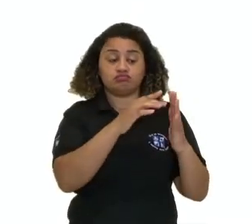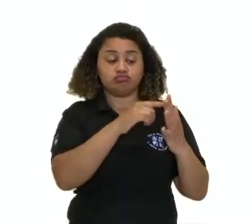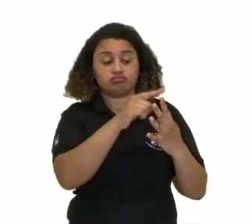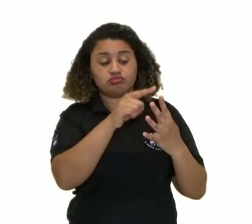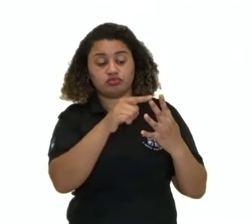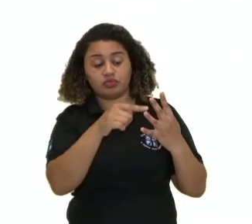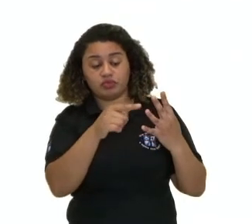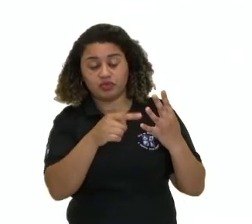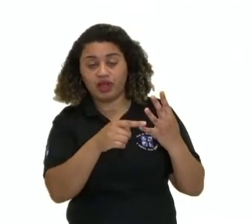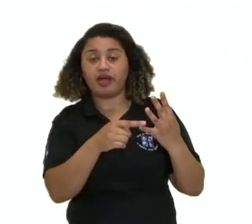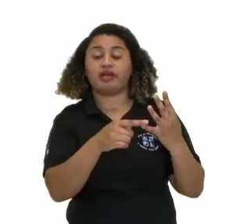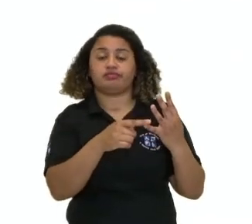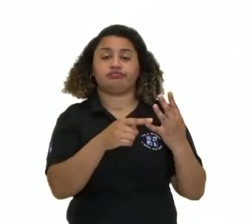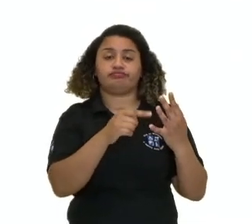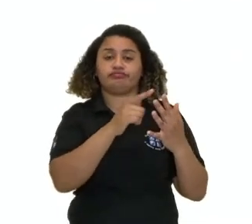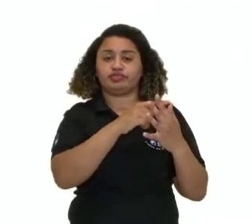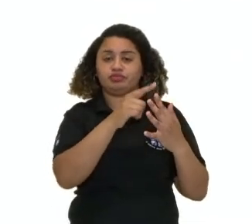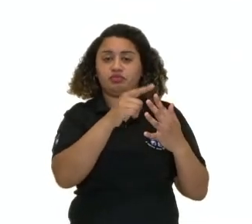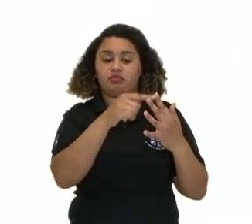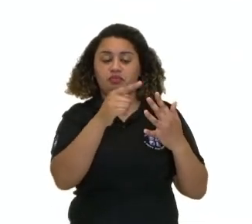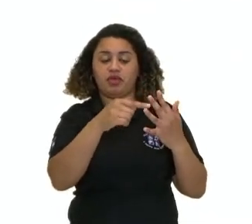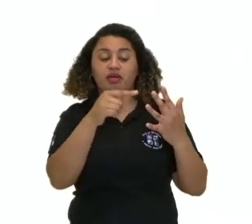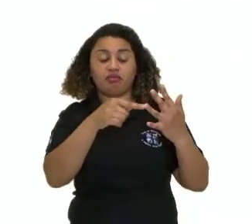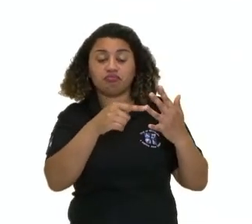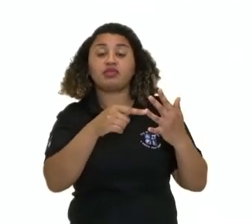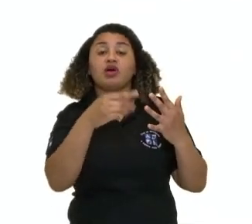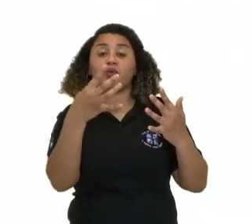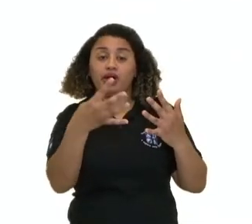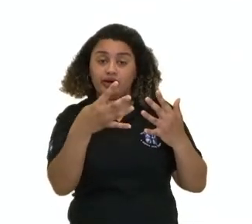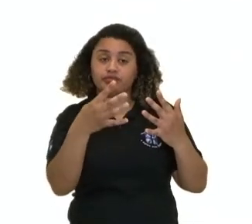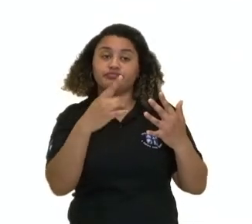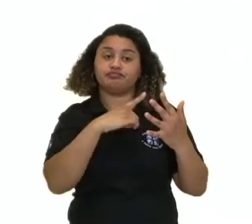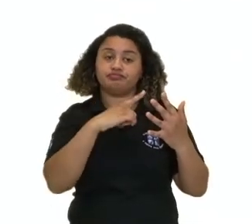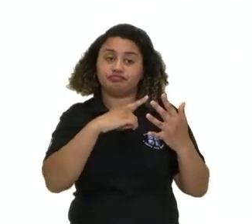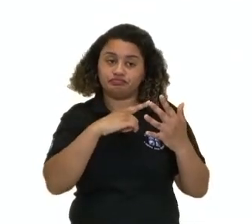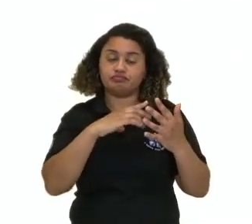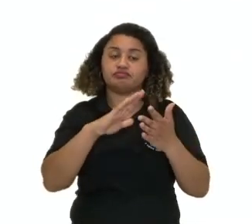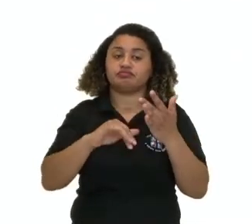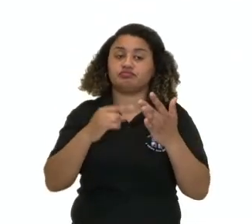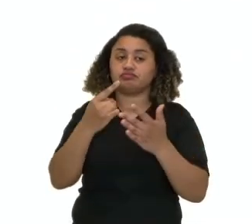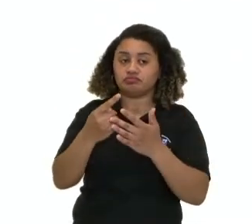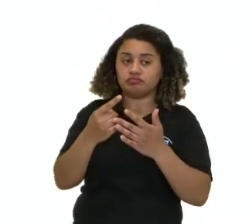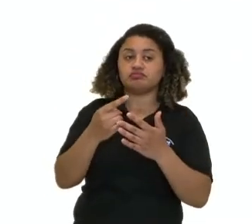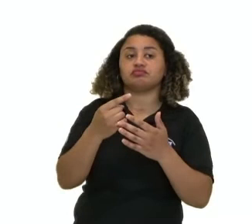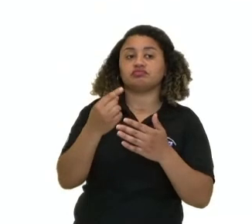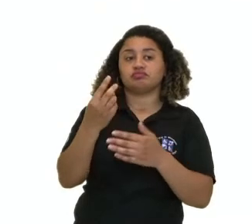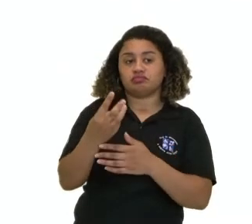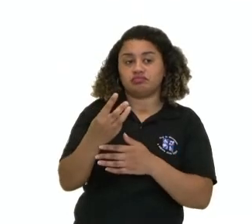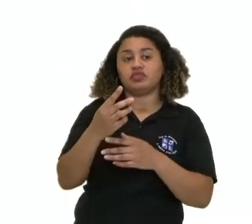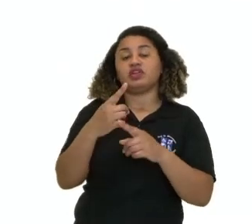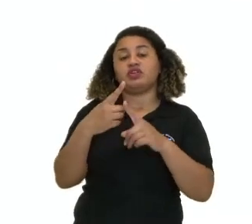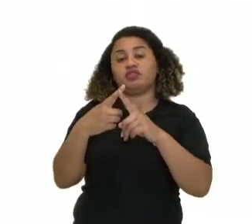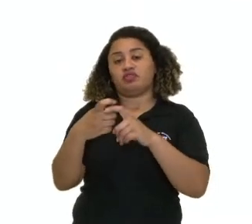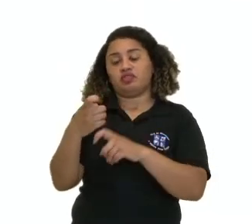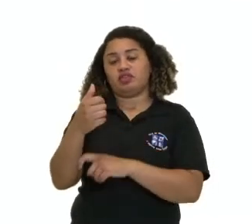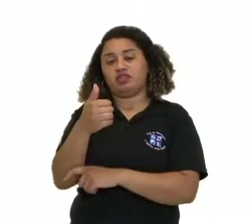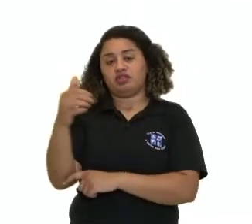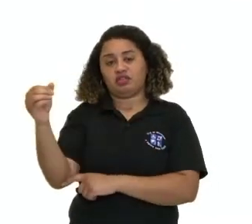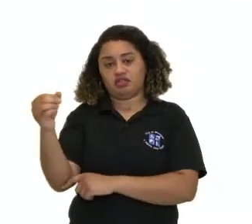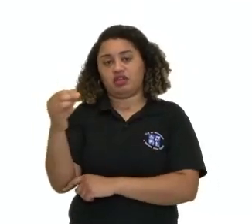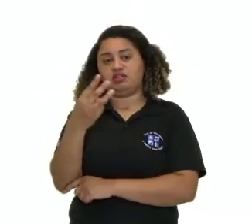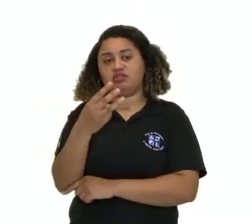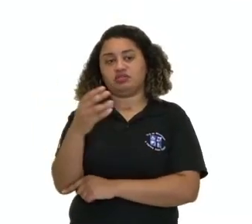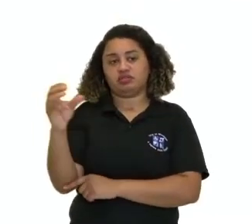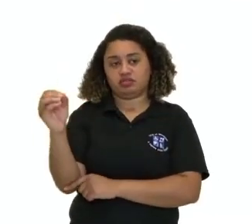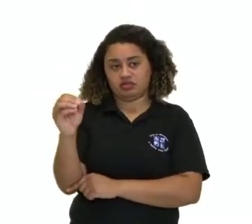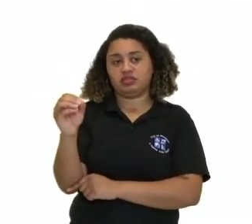PA até chegar no termo A4. Então, 4 menos 1. 4 menos 1, 3. Multiplicando